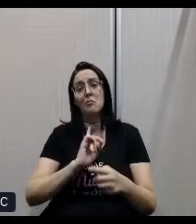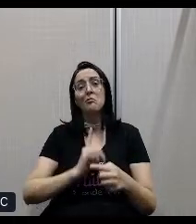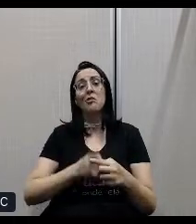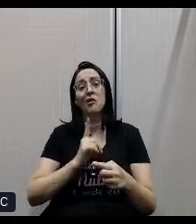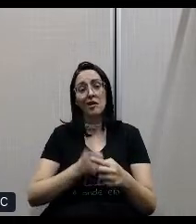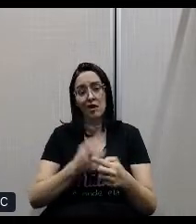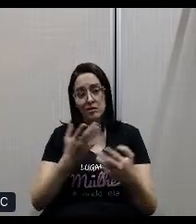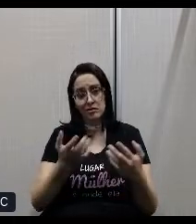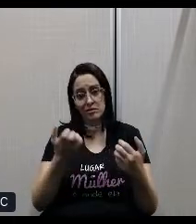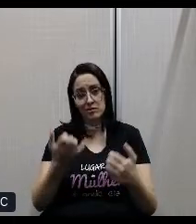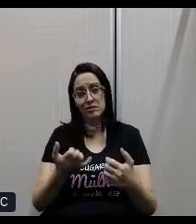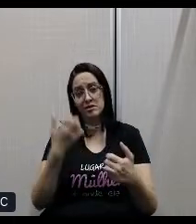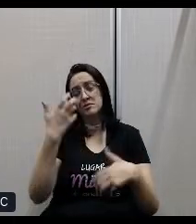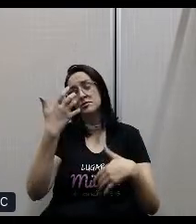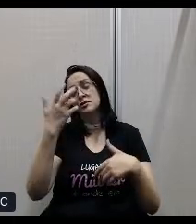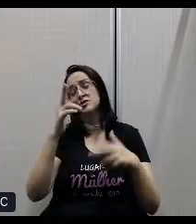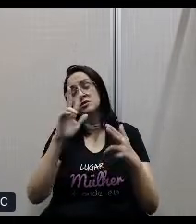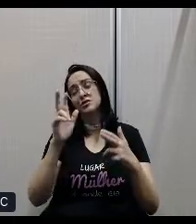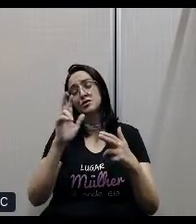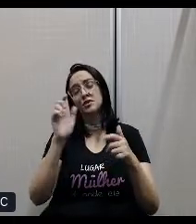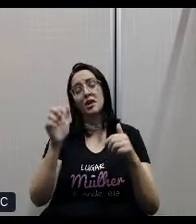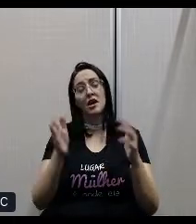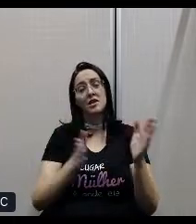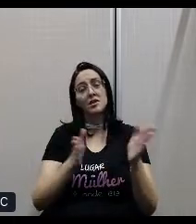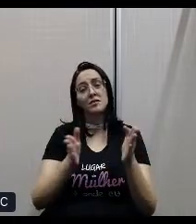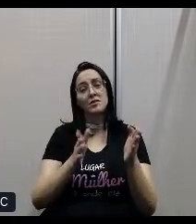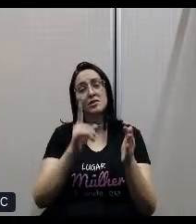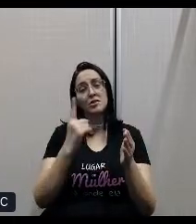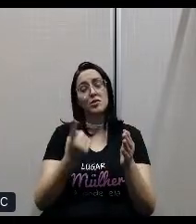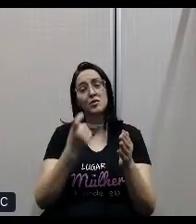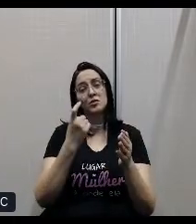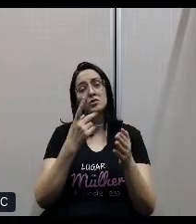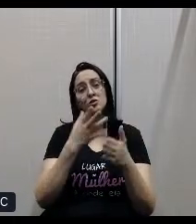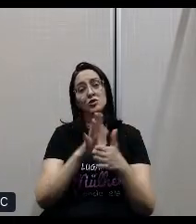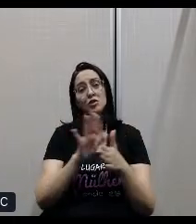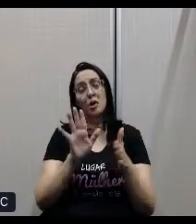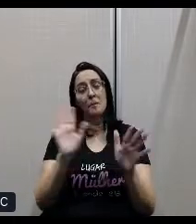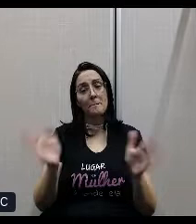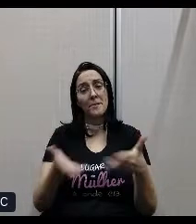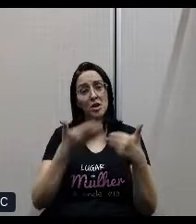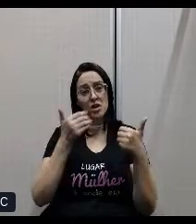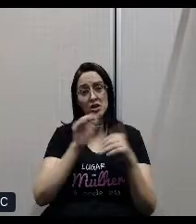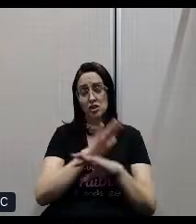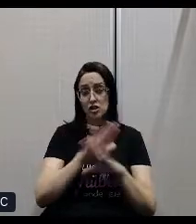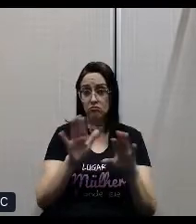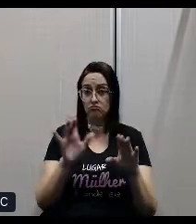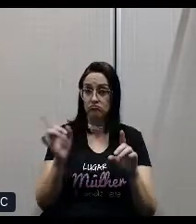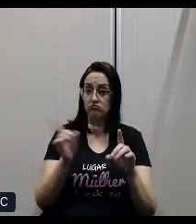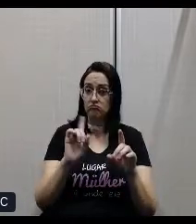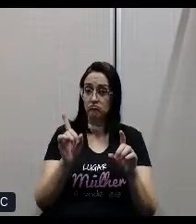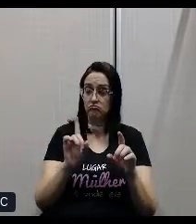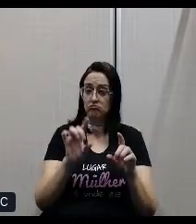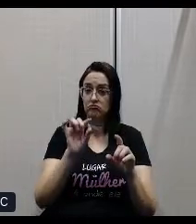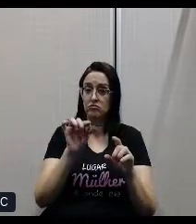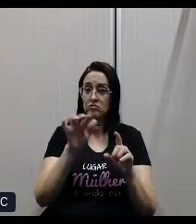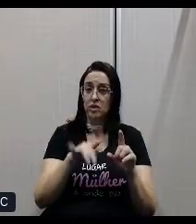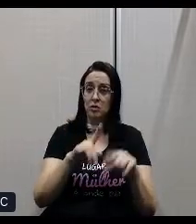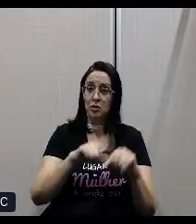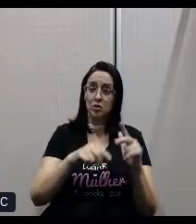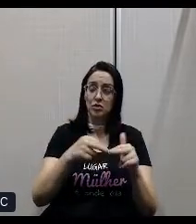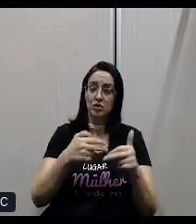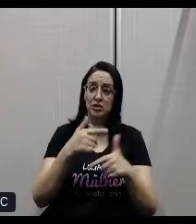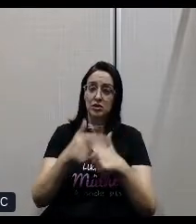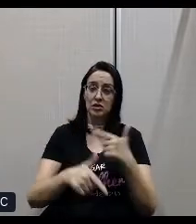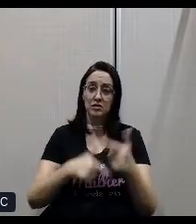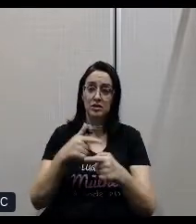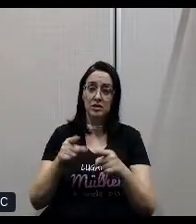sobre acessibilidade, a gente está falando em não só melhorar o seu produto ou serviço, o que é que você está propondo a colocar